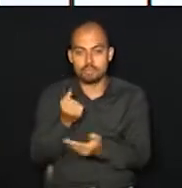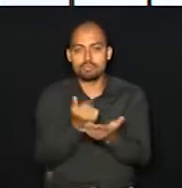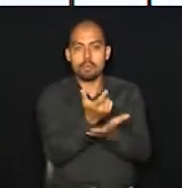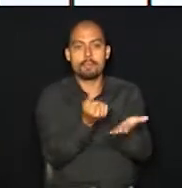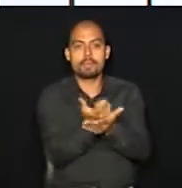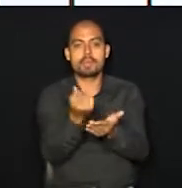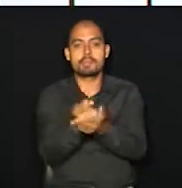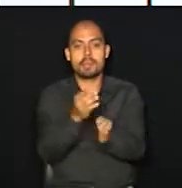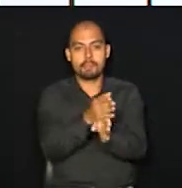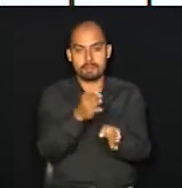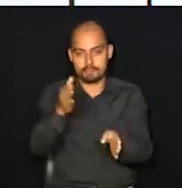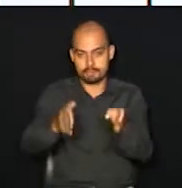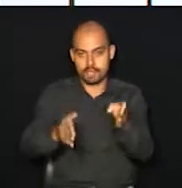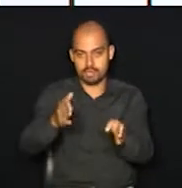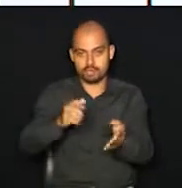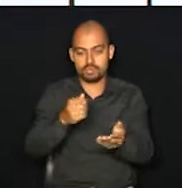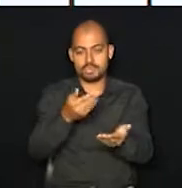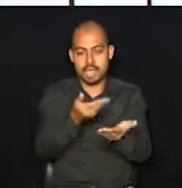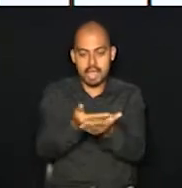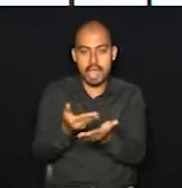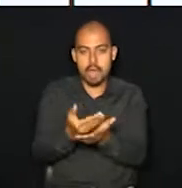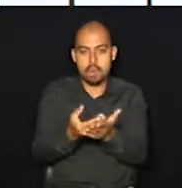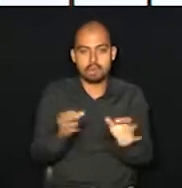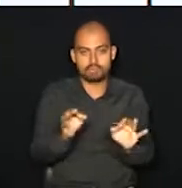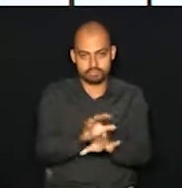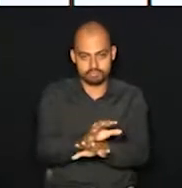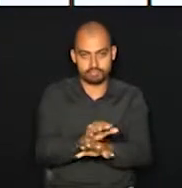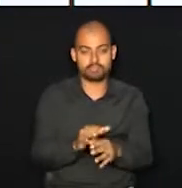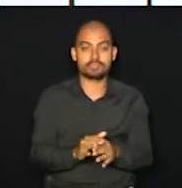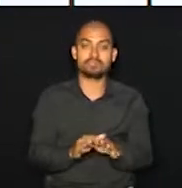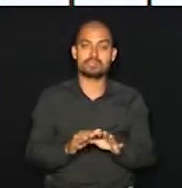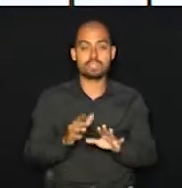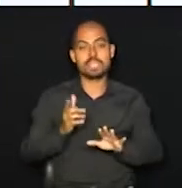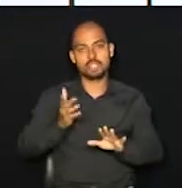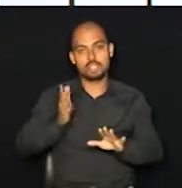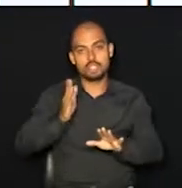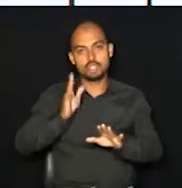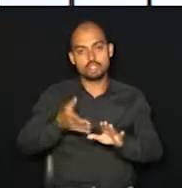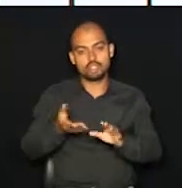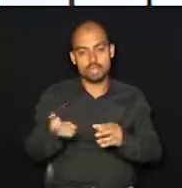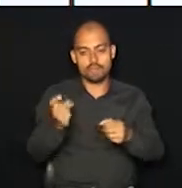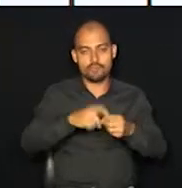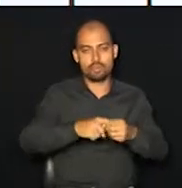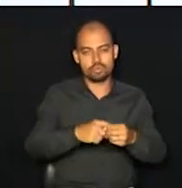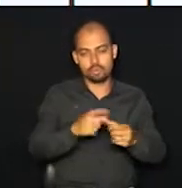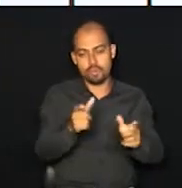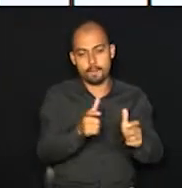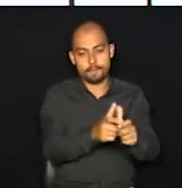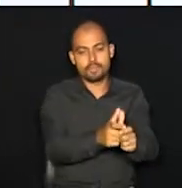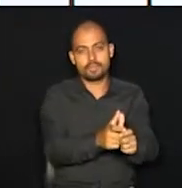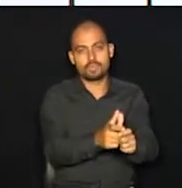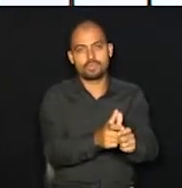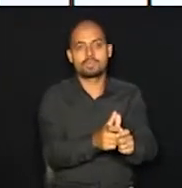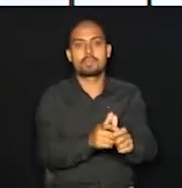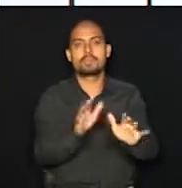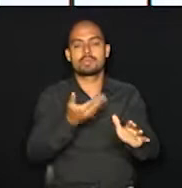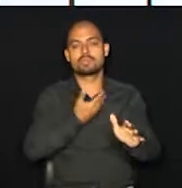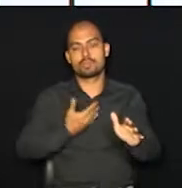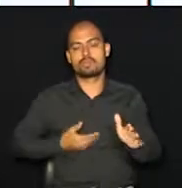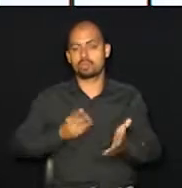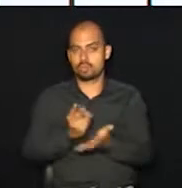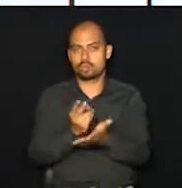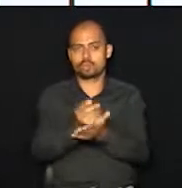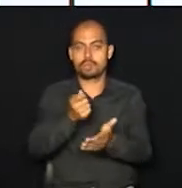durante o período de suspensão das aulas. Apesar de uma parte já ter voltado, o governo anunciou que será mantido, então,